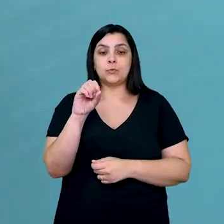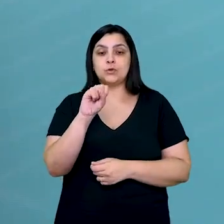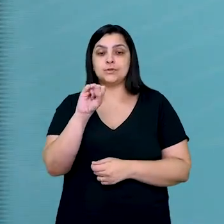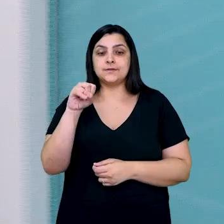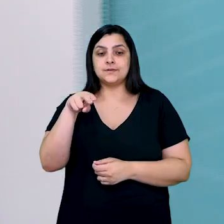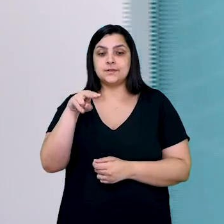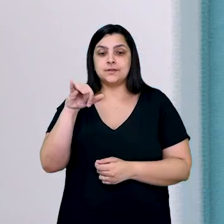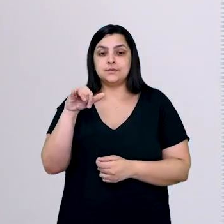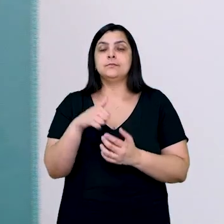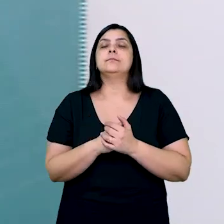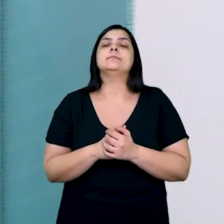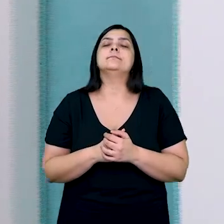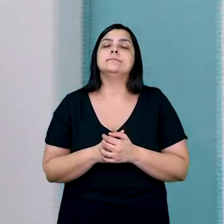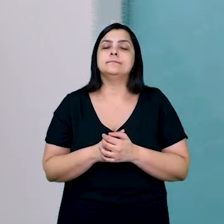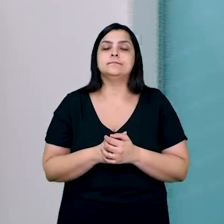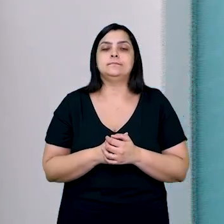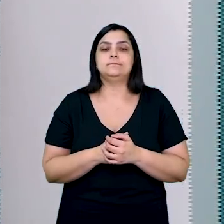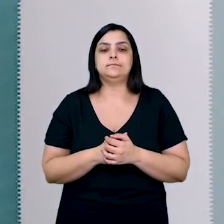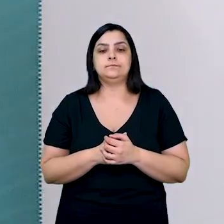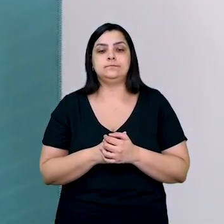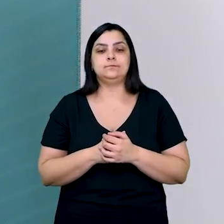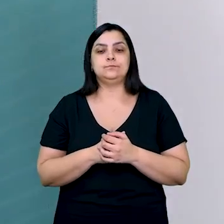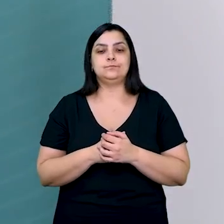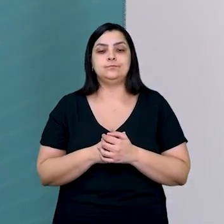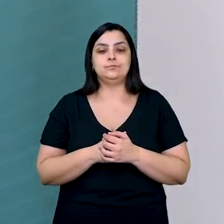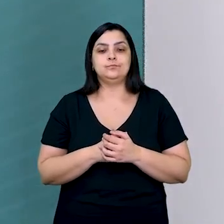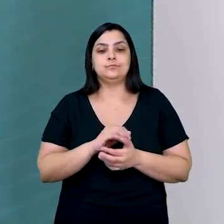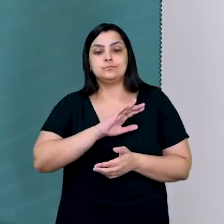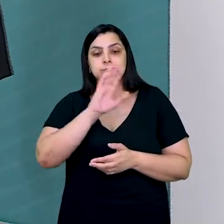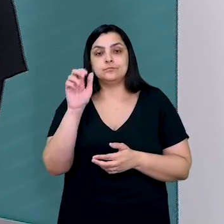repórter Rossini Gomes. Oi, Rossini.